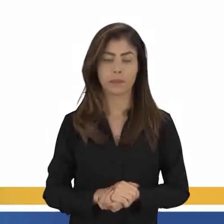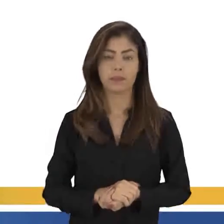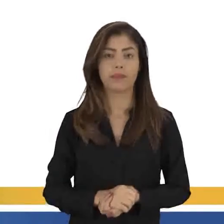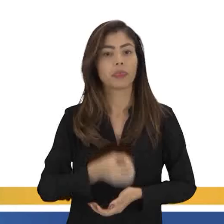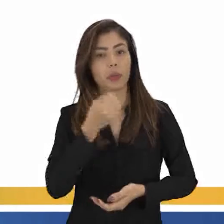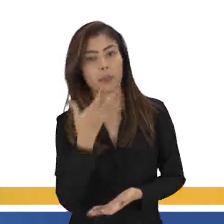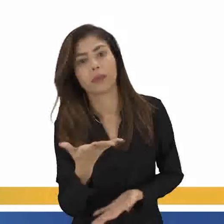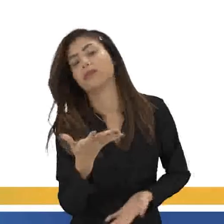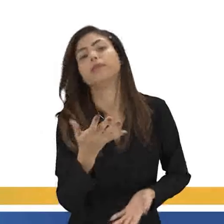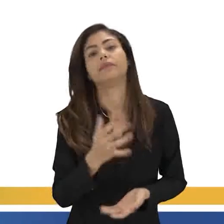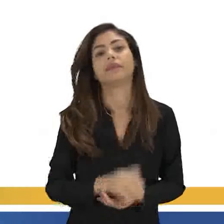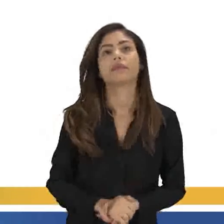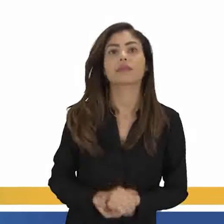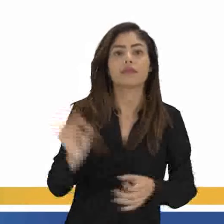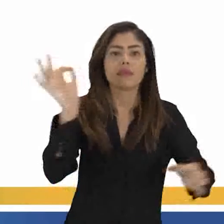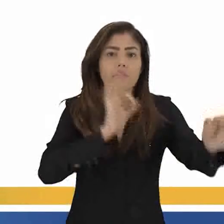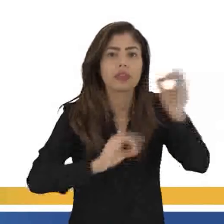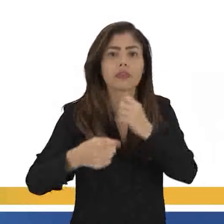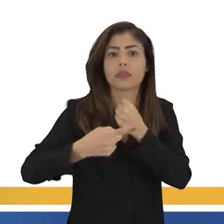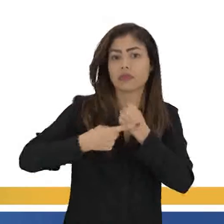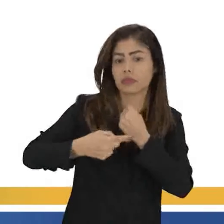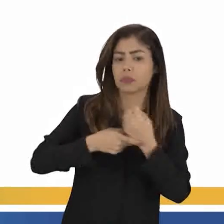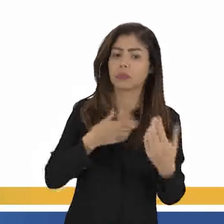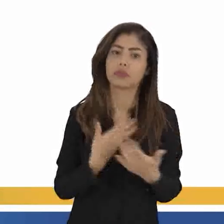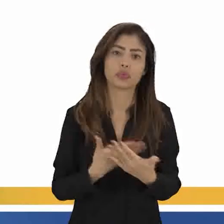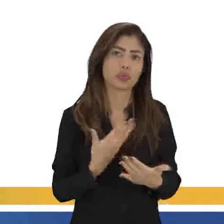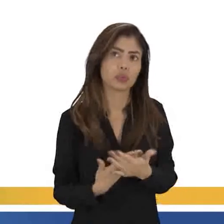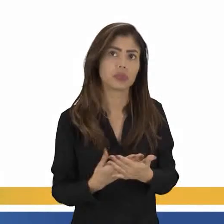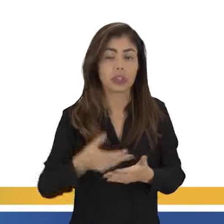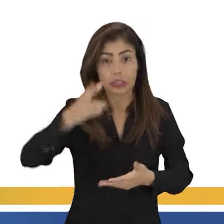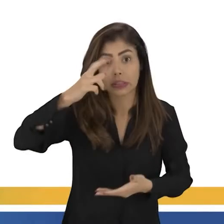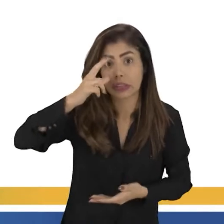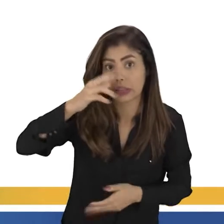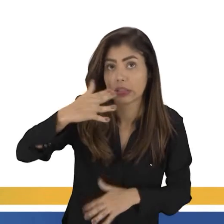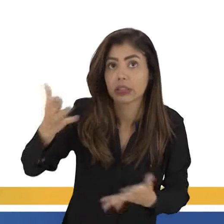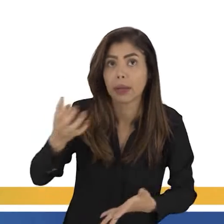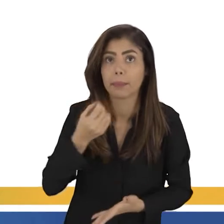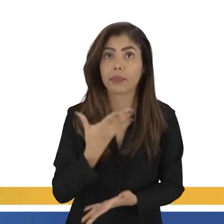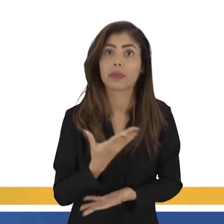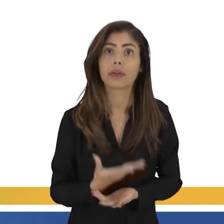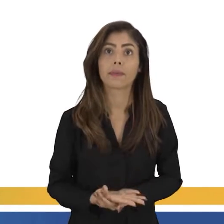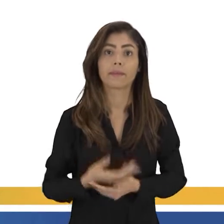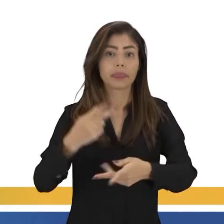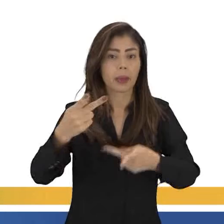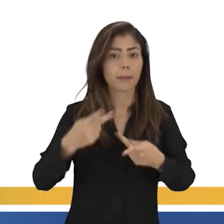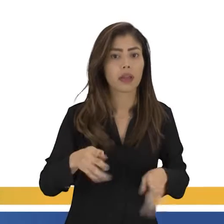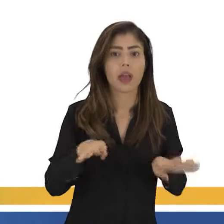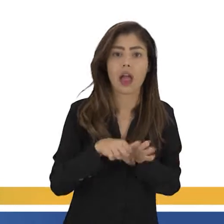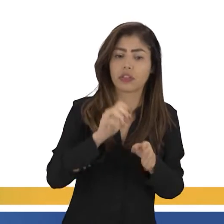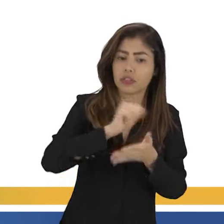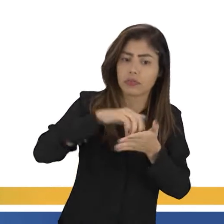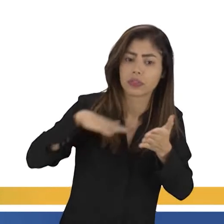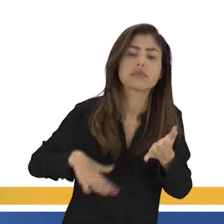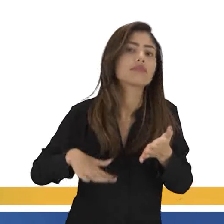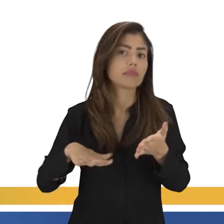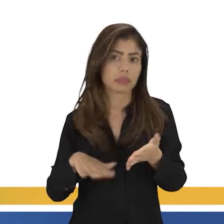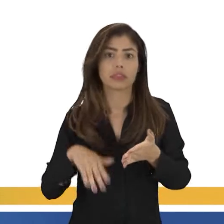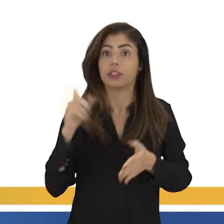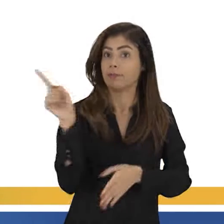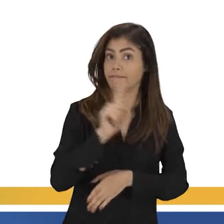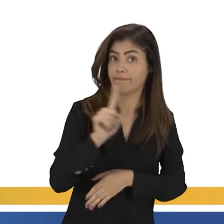Bom, gente, organize o seu tempo de estudo, é interessante, Participe das atividades,